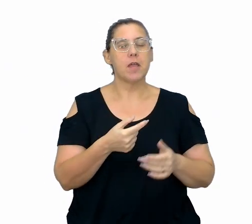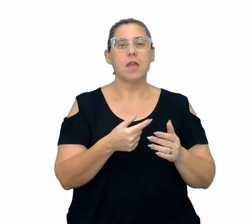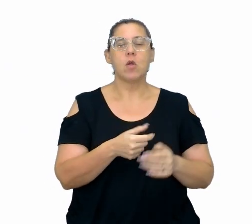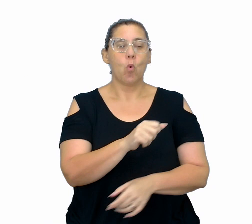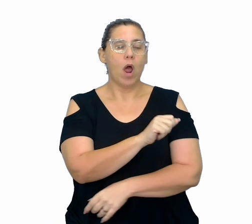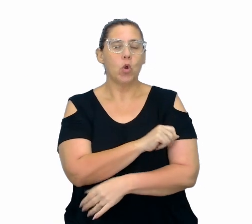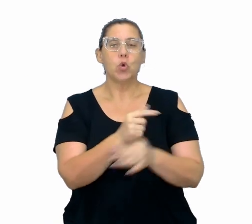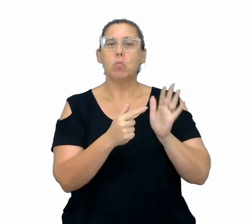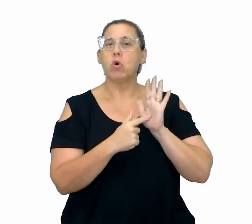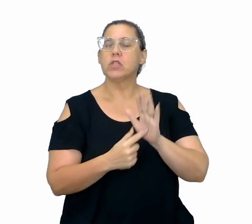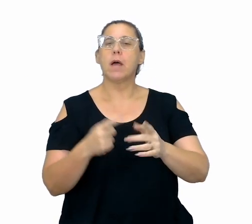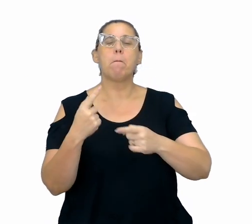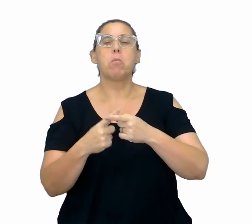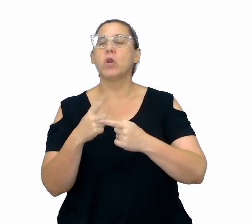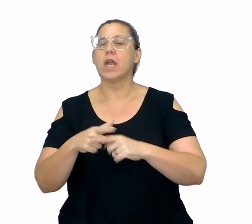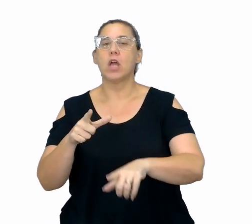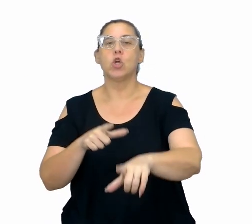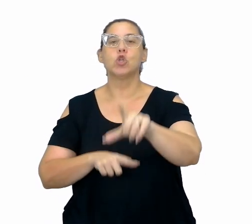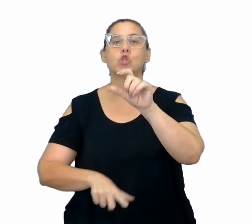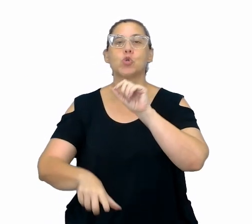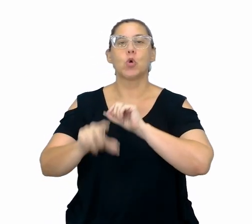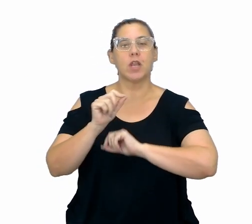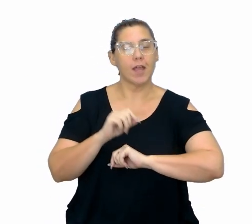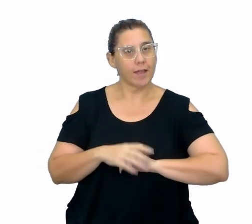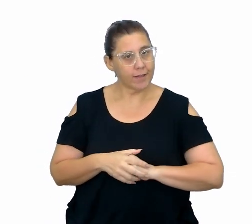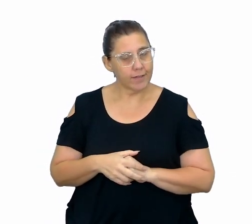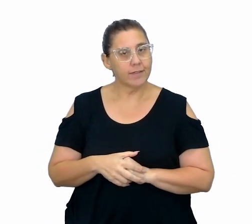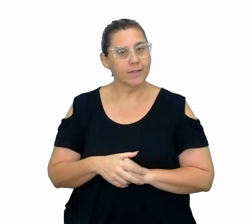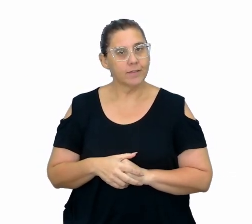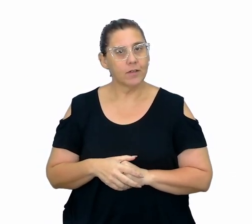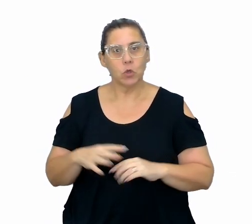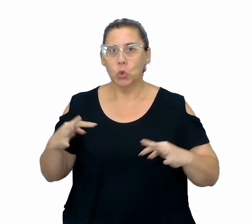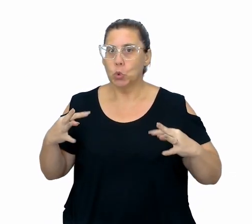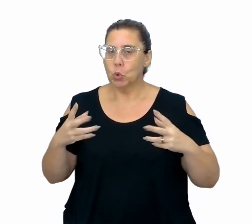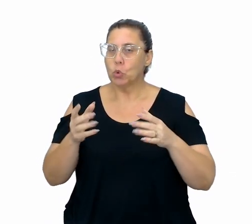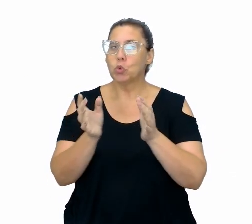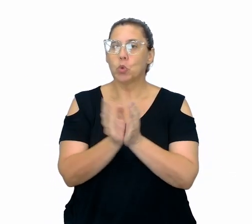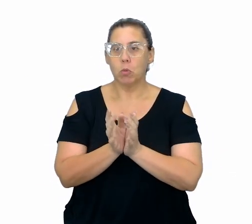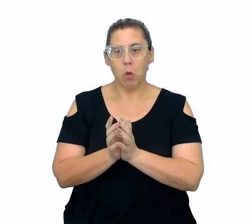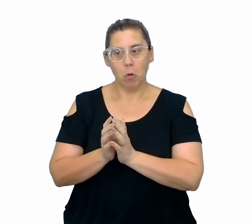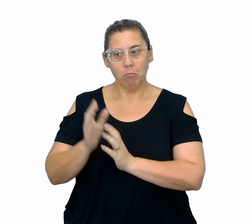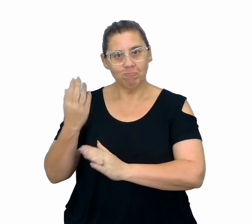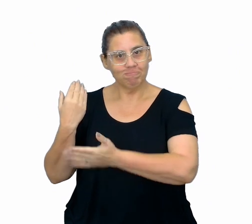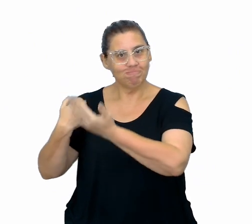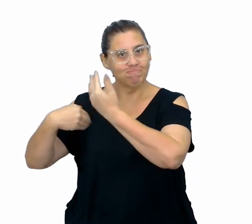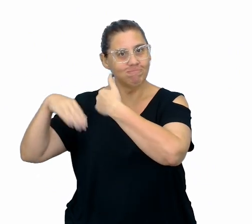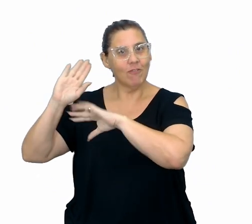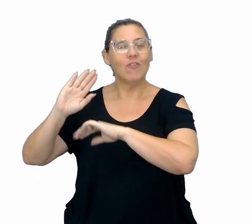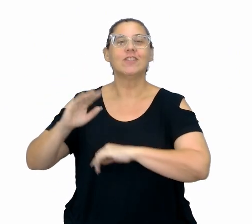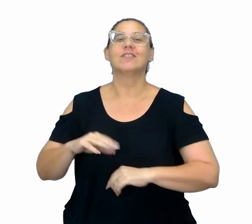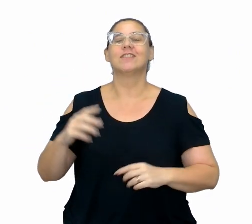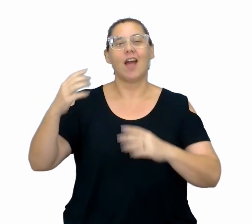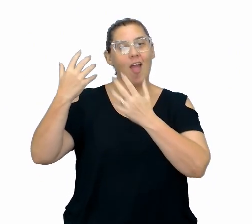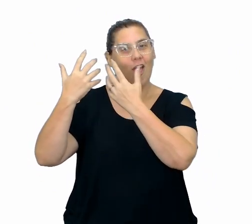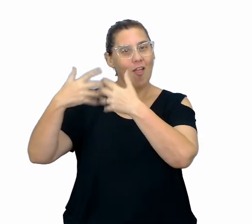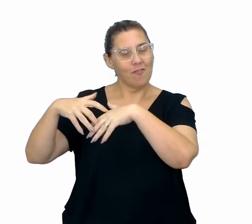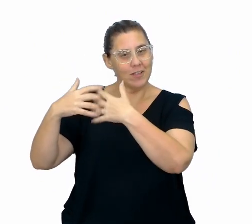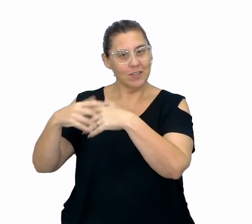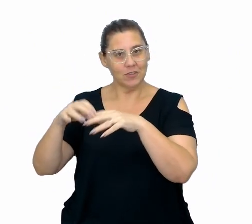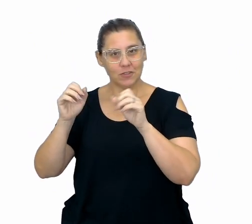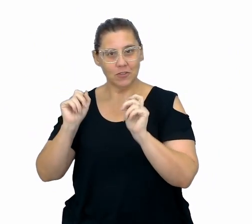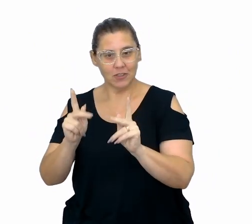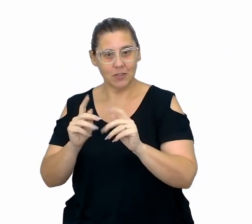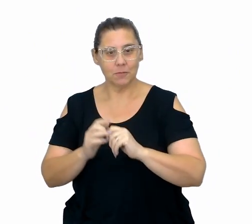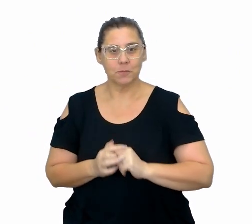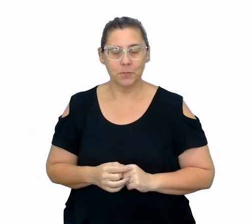na dependência do que responder, problematizar, a fim de que toda a turma avance em suas reflexões, certo? Faça